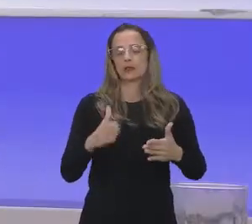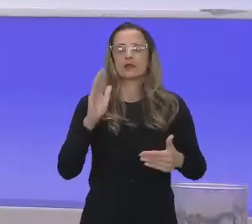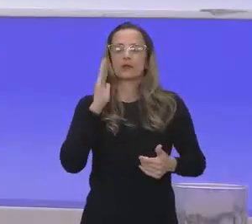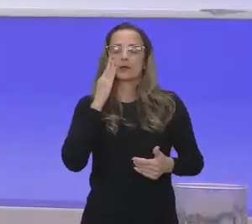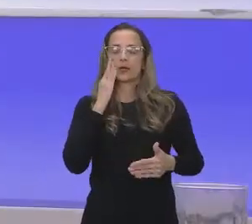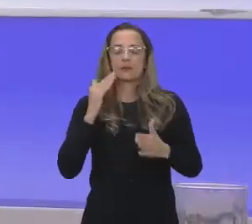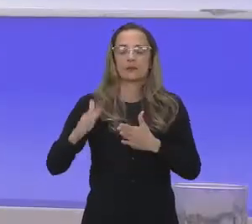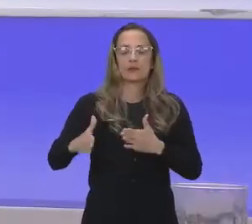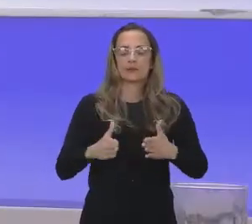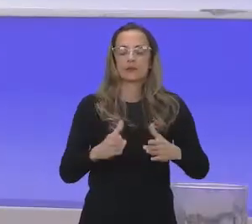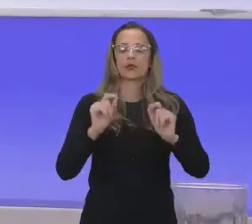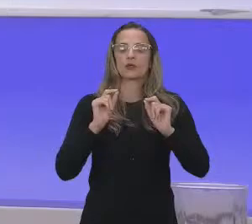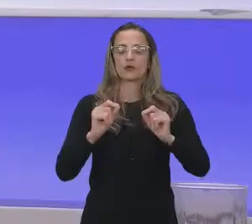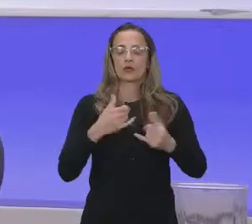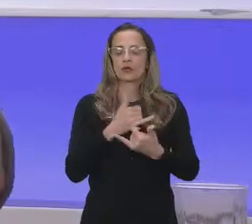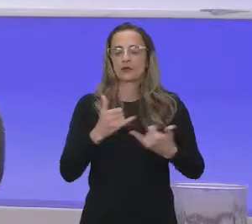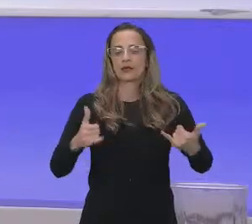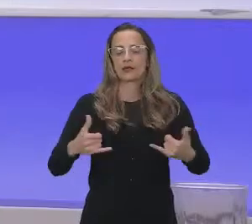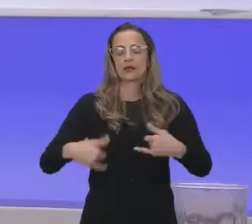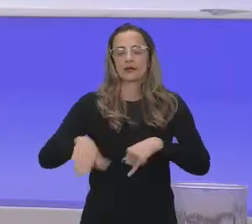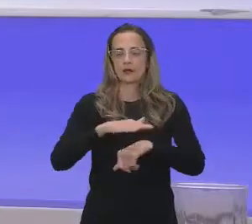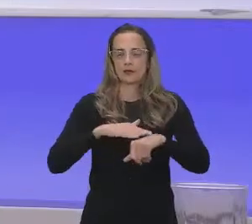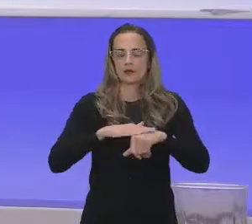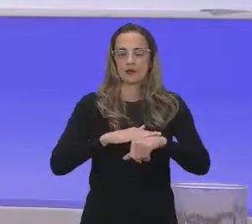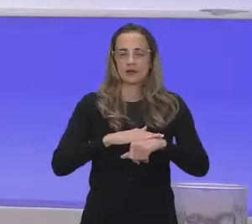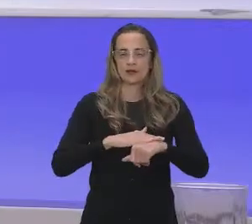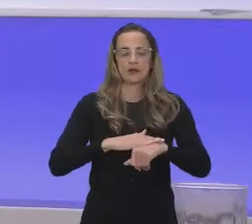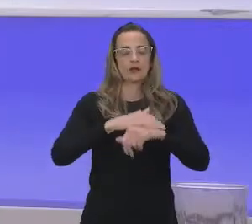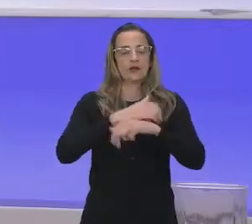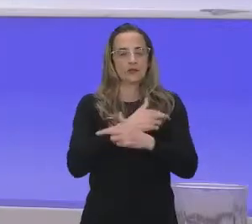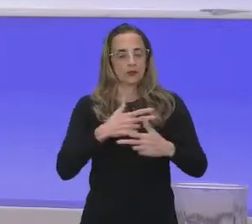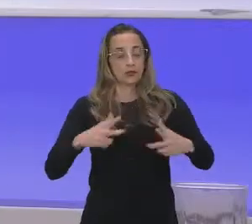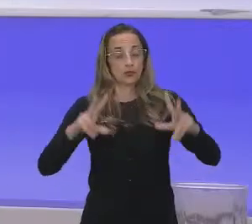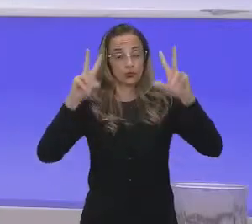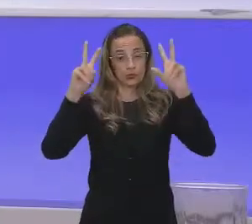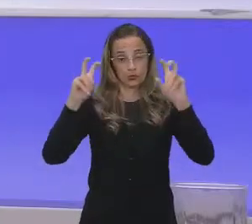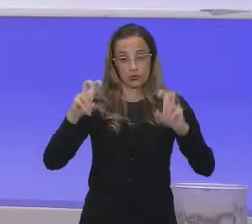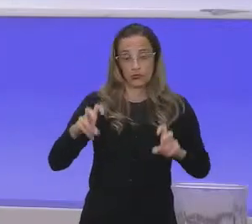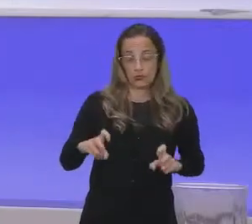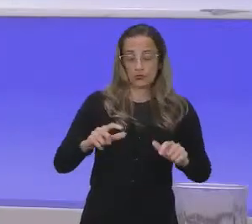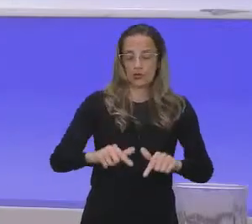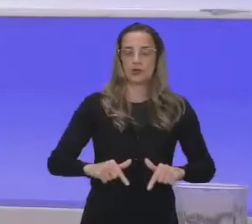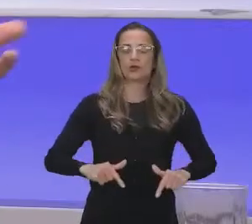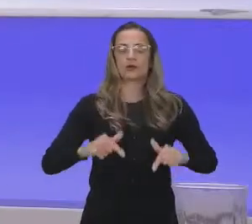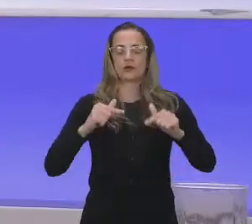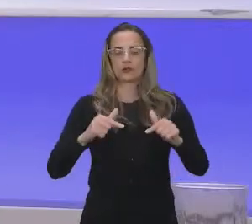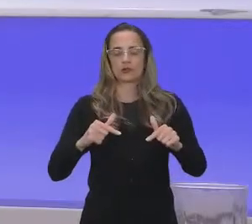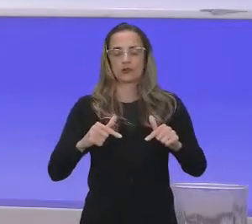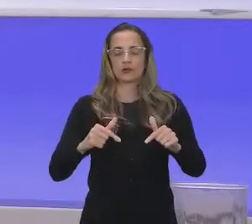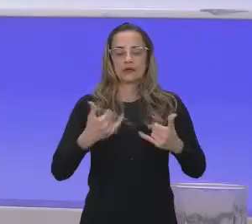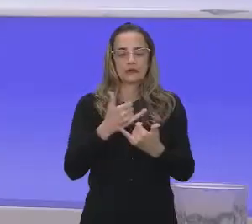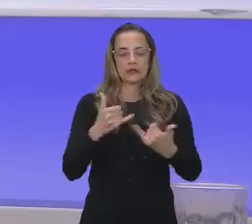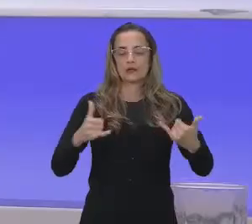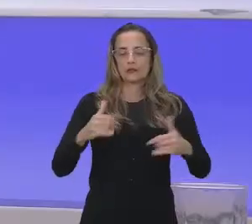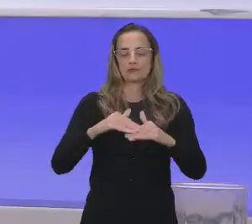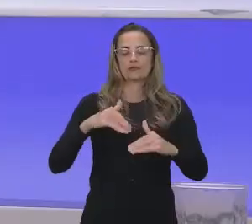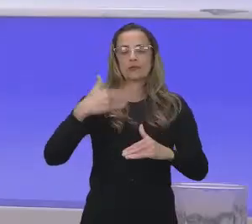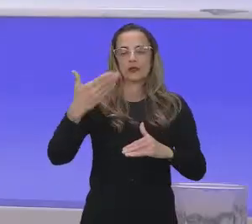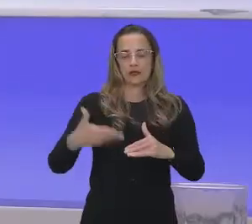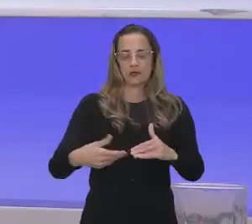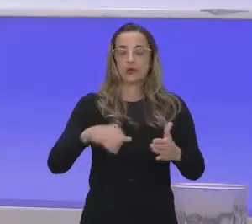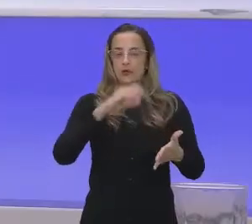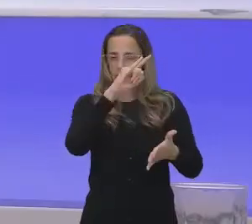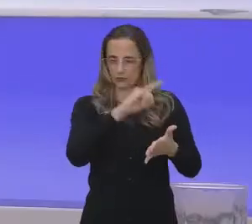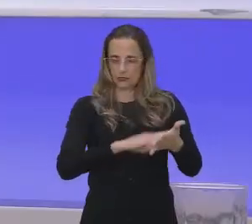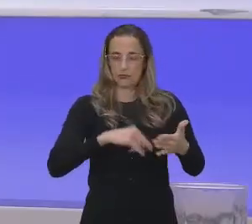eletricidade te dá senso para discutir outras ações fora da eletricidade em si, da conta de